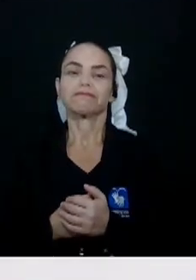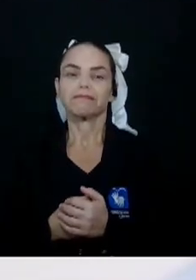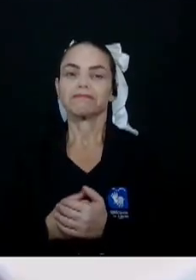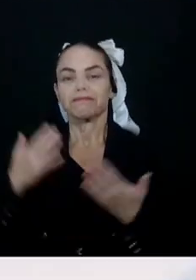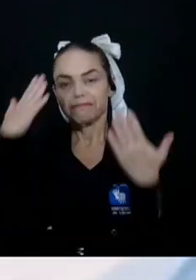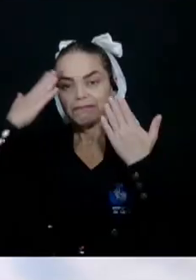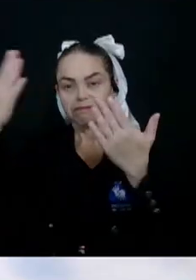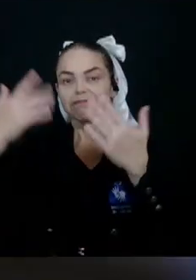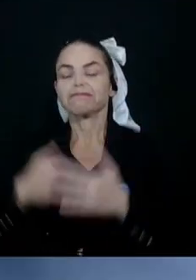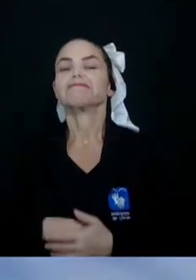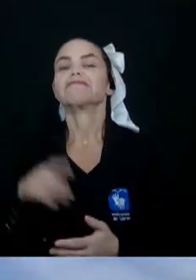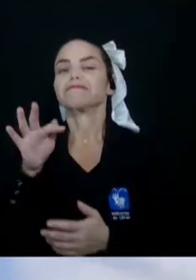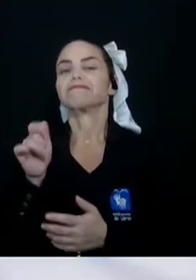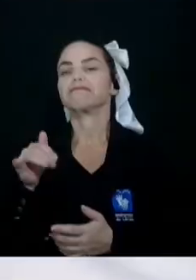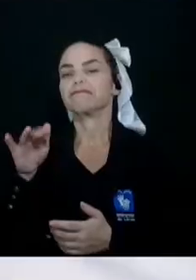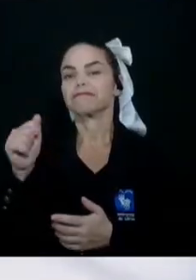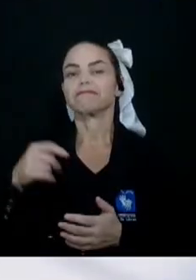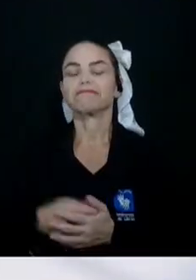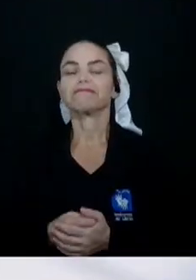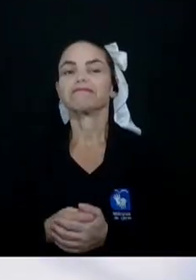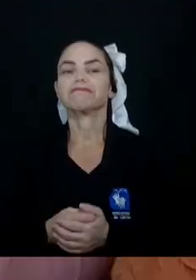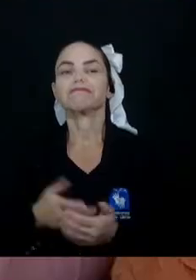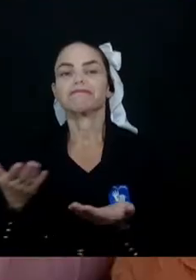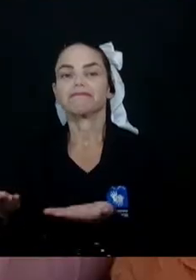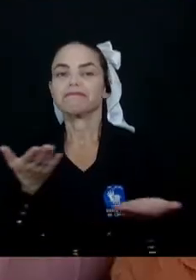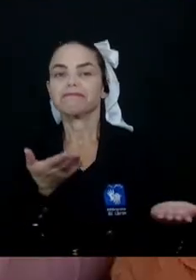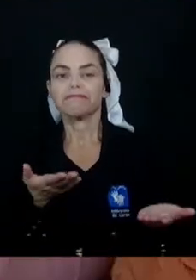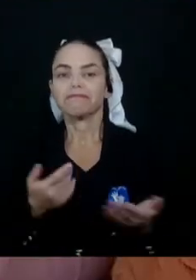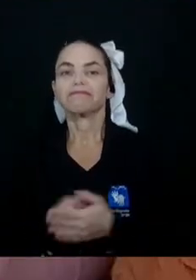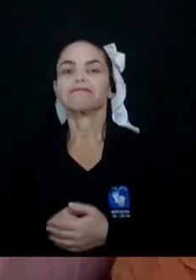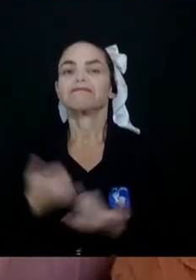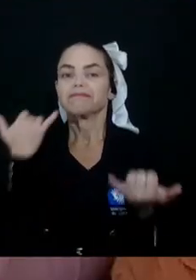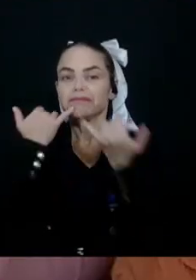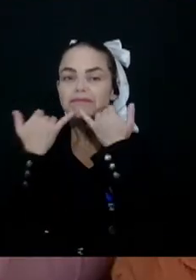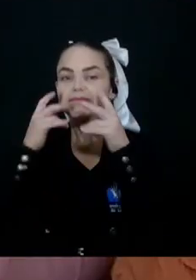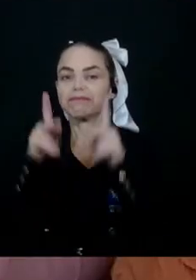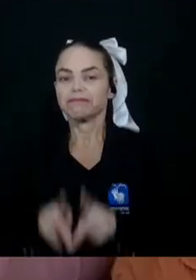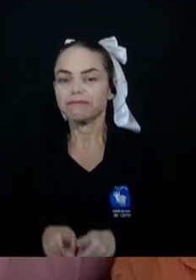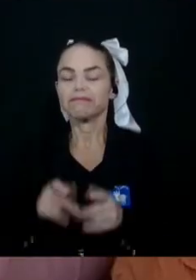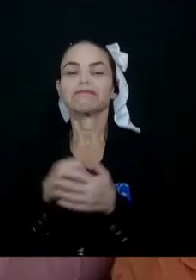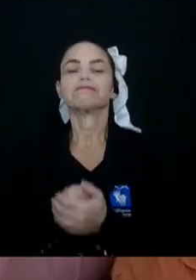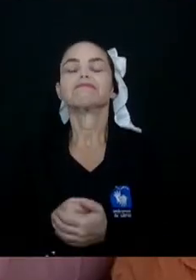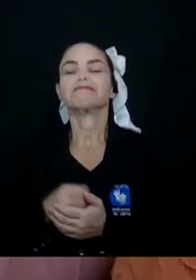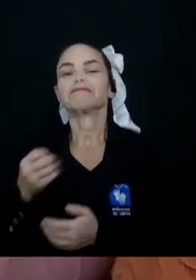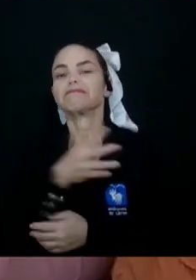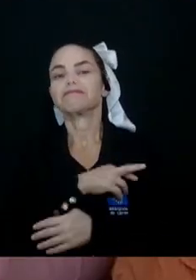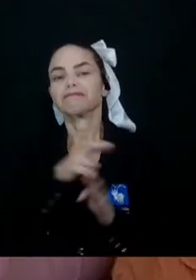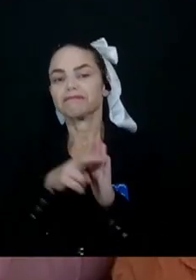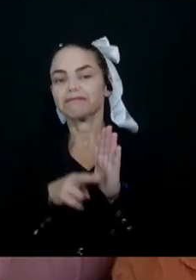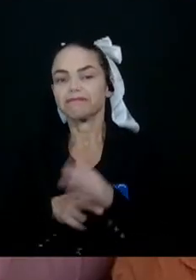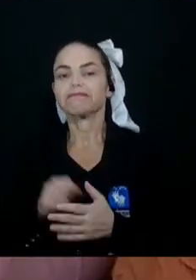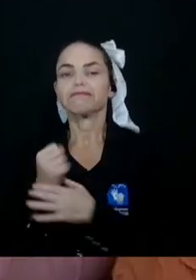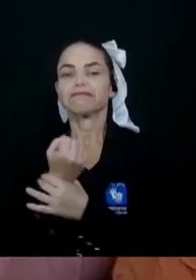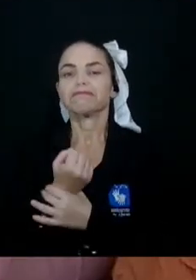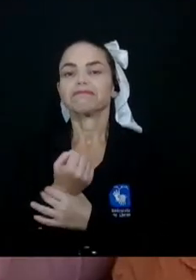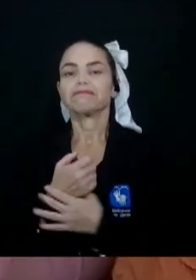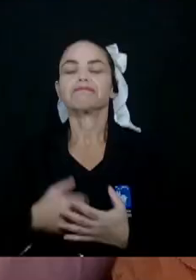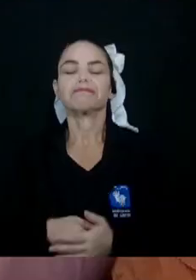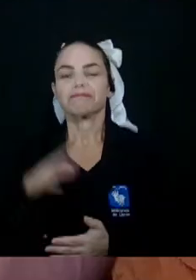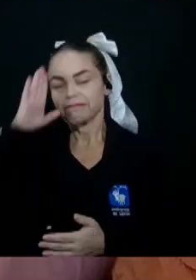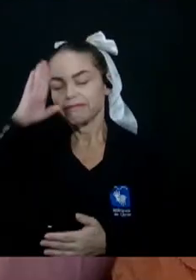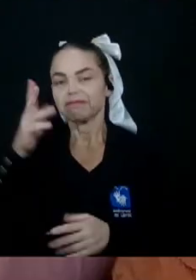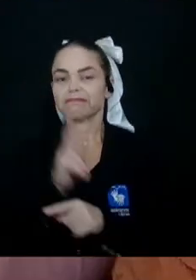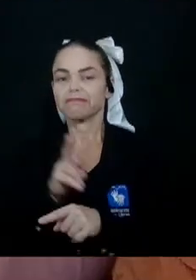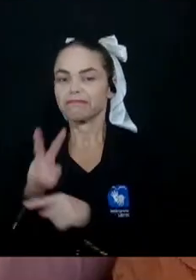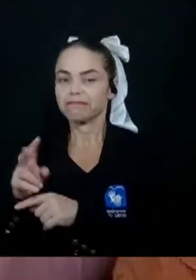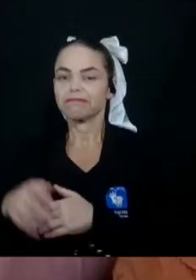Fabiano. Obrigado por nos receber aqui, informar a população sobre essas novas ferramentas de segurança e sobre os principais cuidados que devemos ter